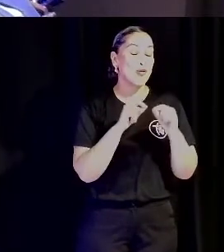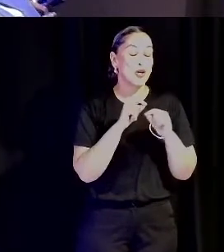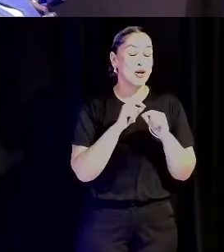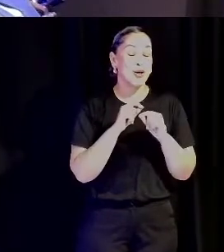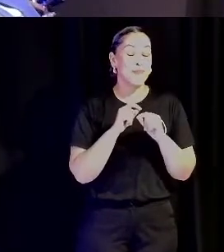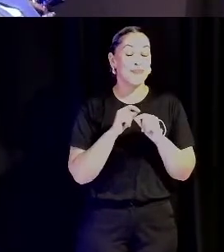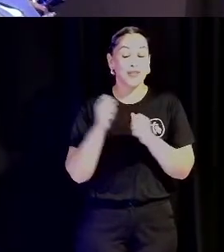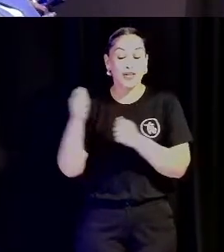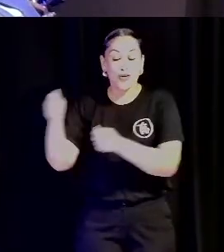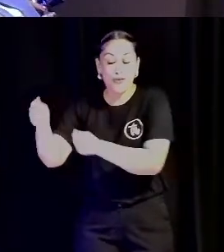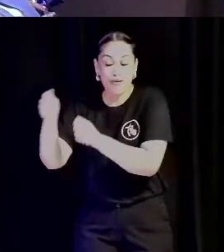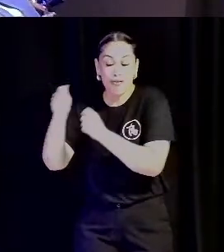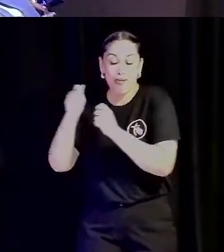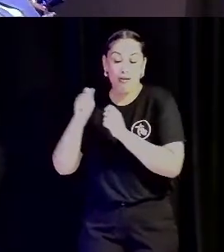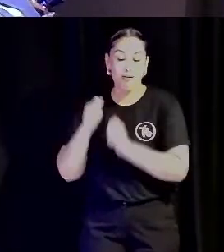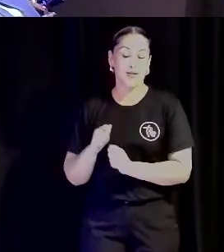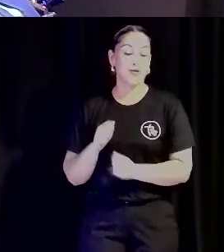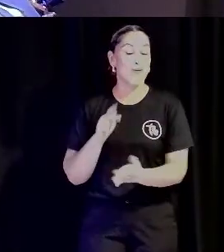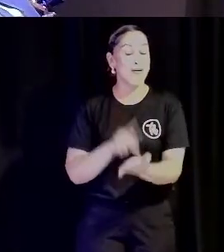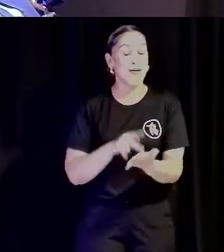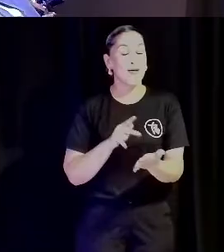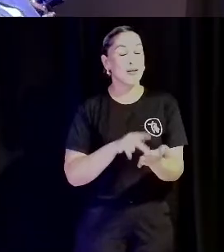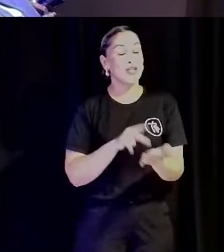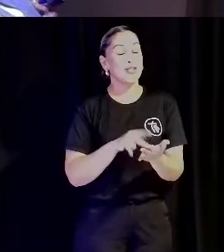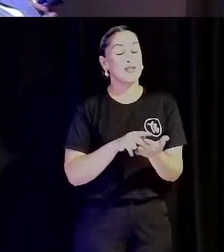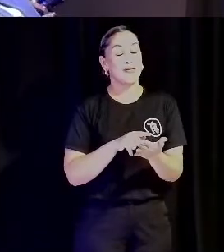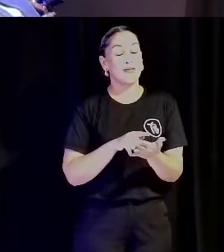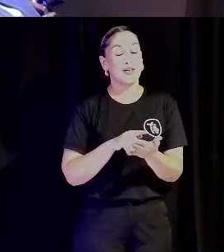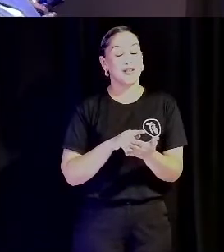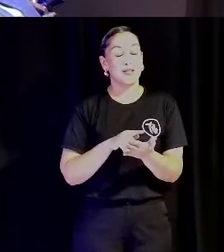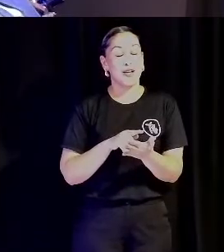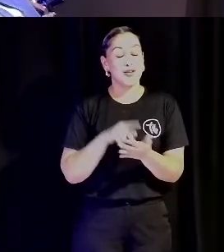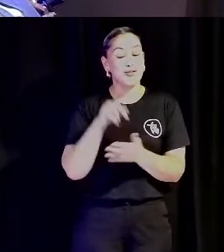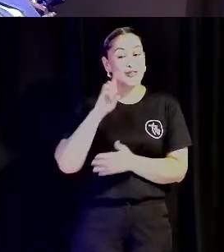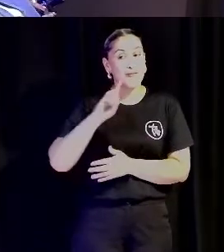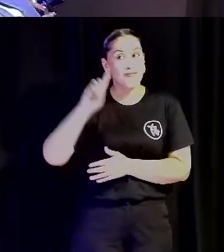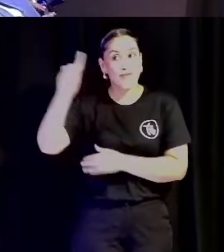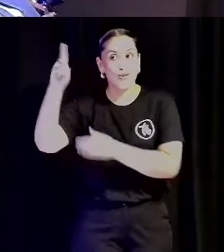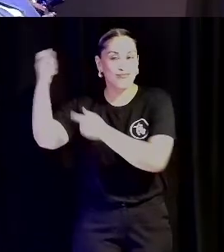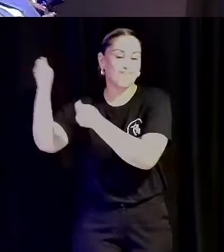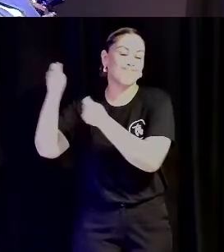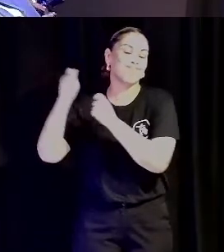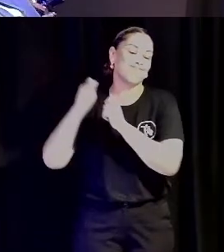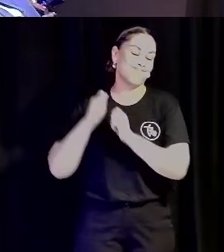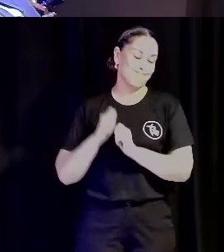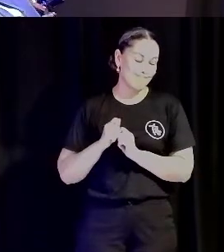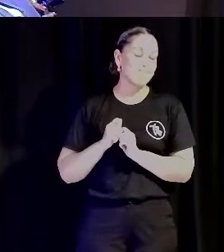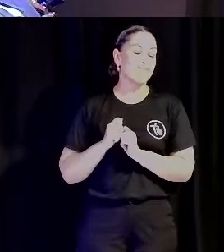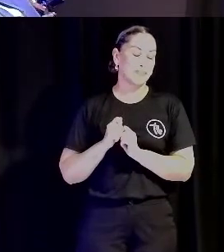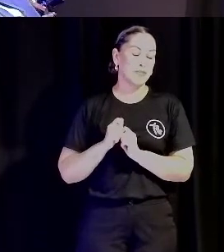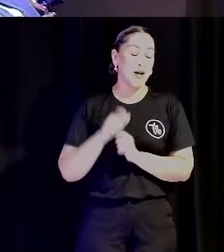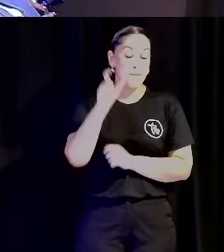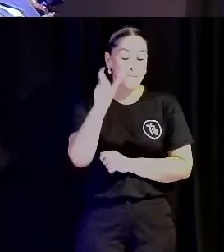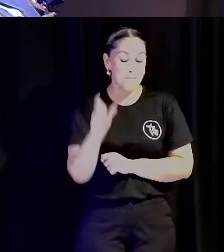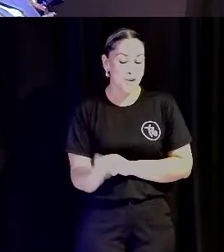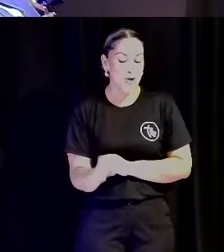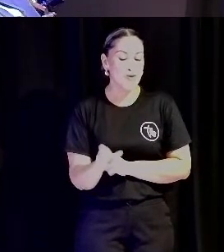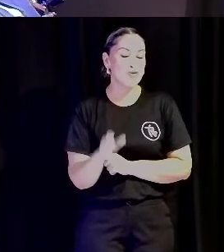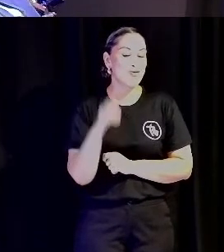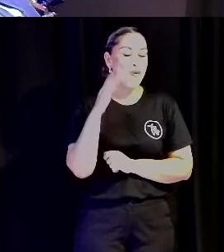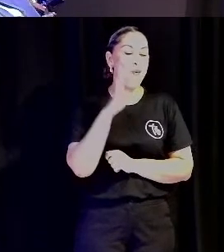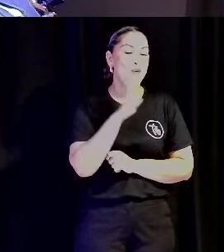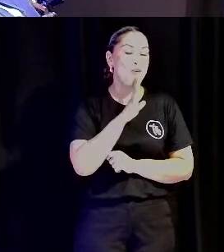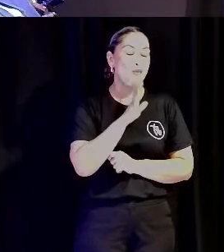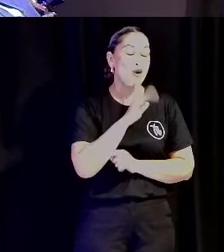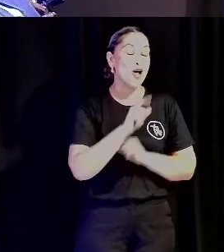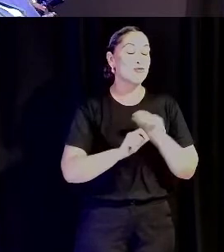de fato, veio das bondosas mãos de Deus. Ele reconhece o